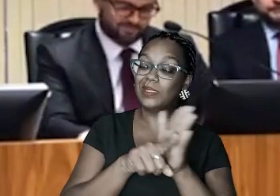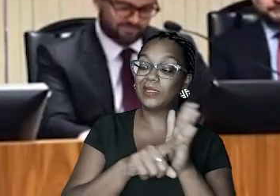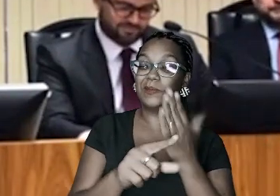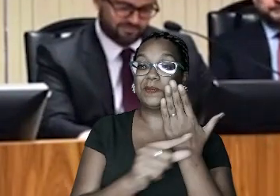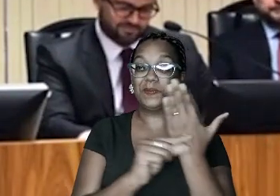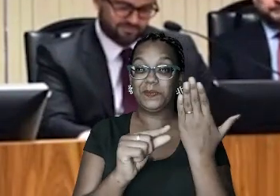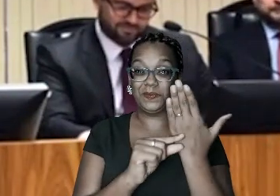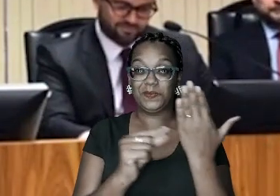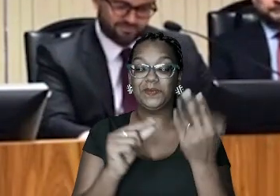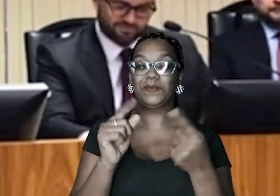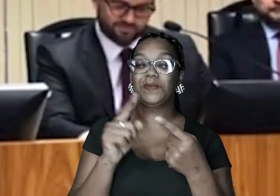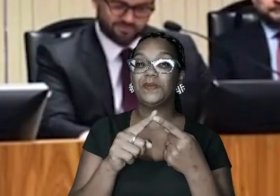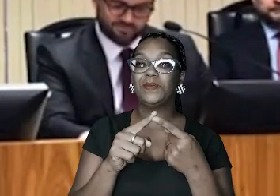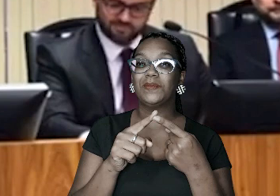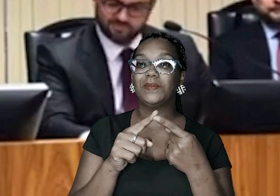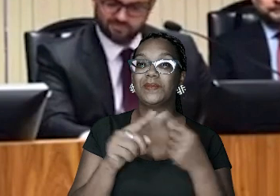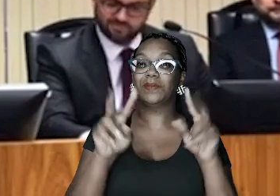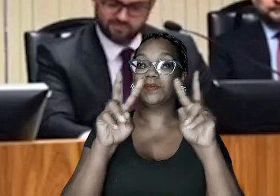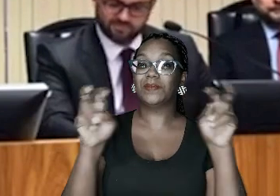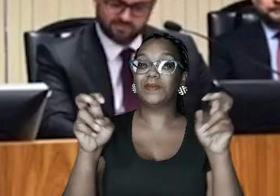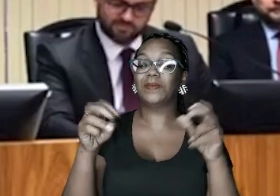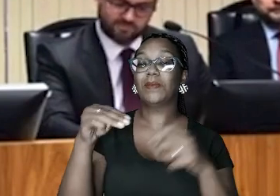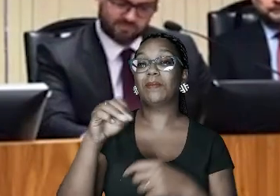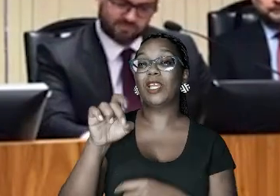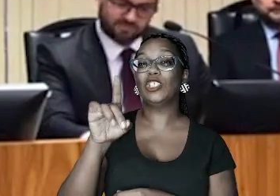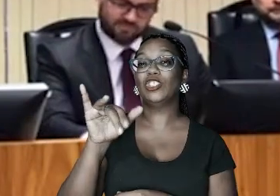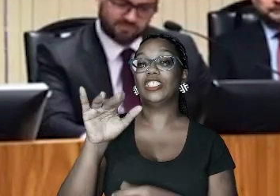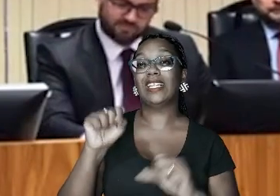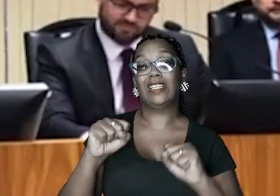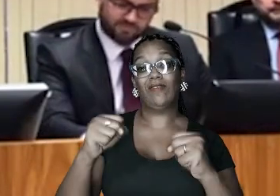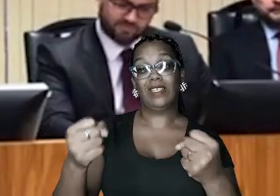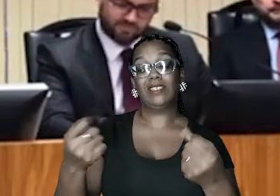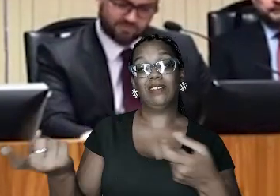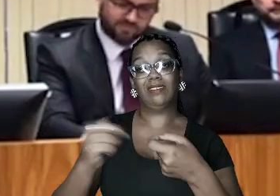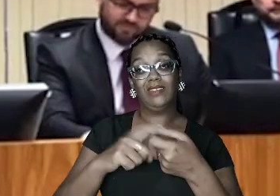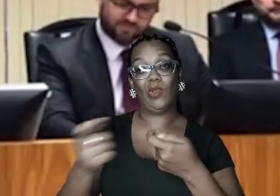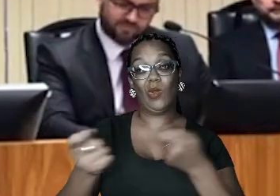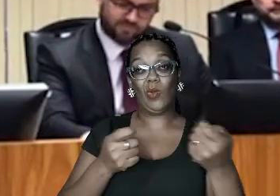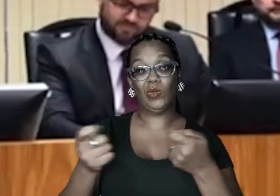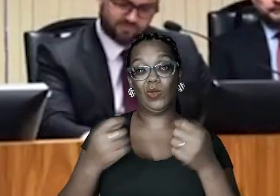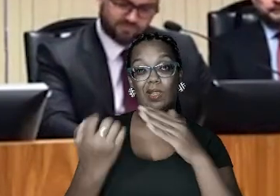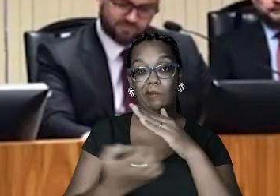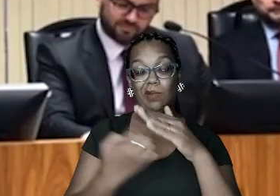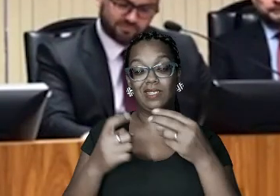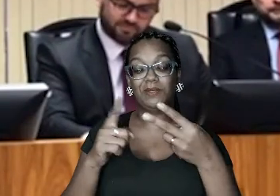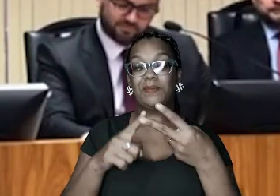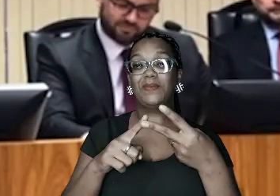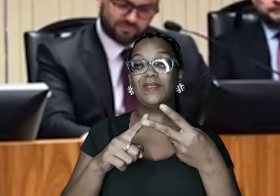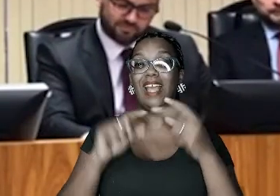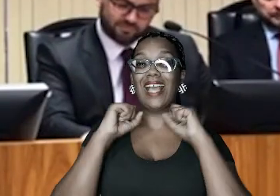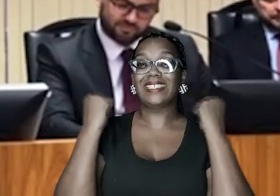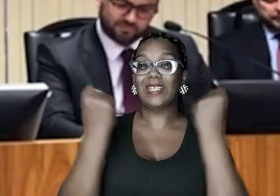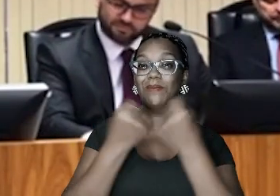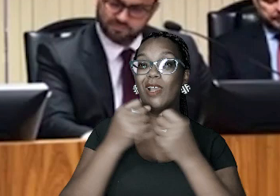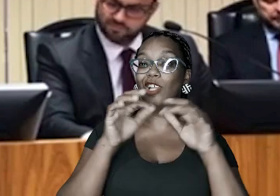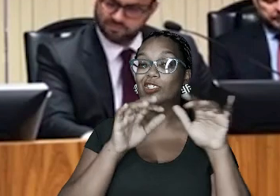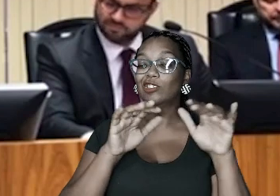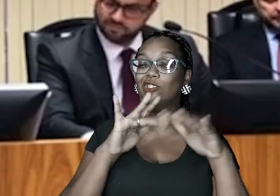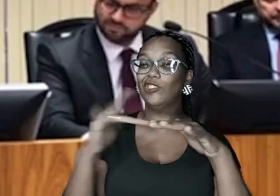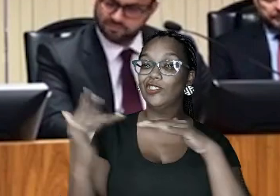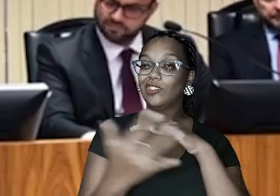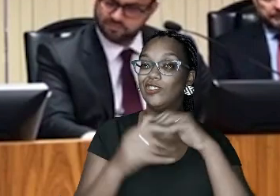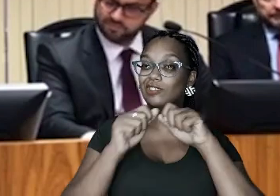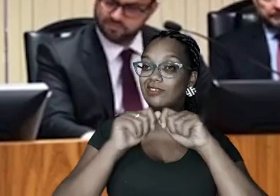livros medidas defensivas a tomada de controle das companhias assembleias digitais e outros reflexos das